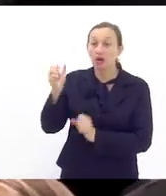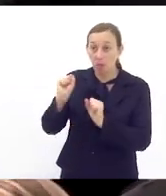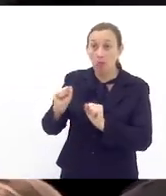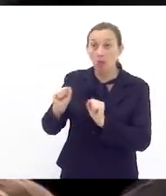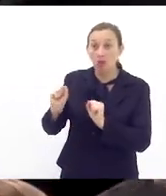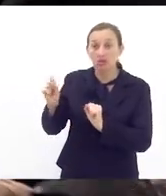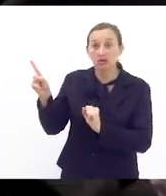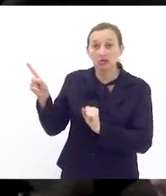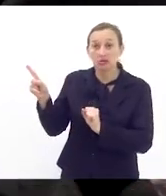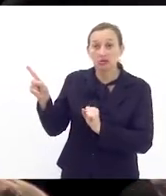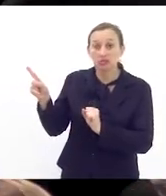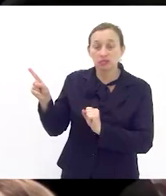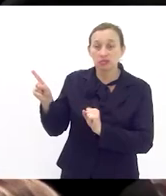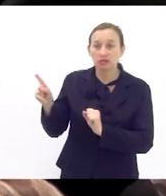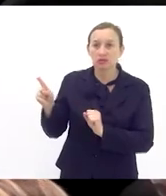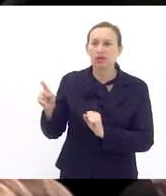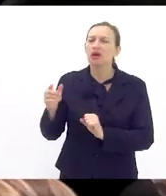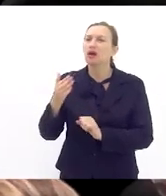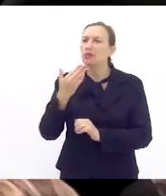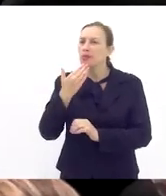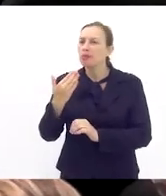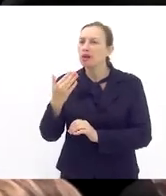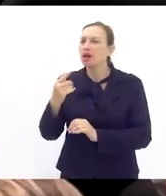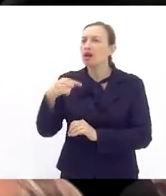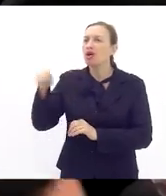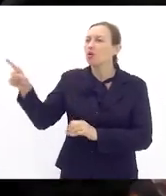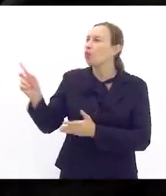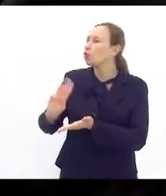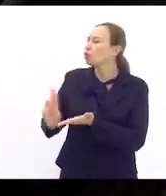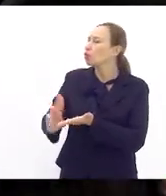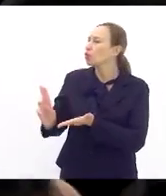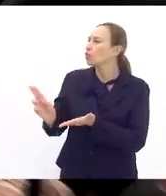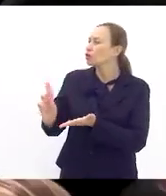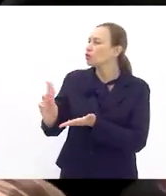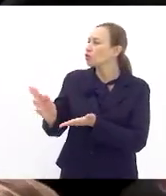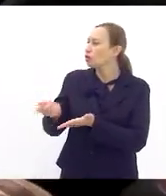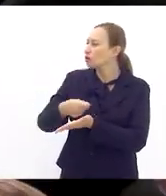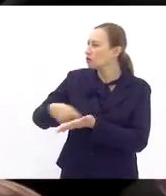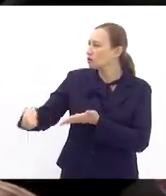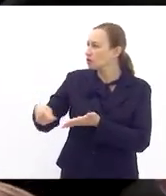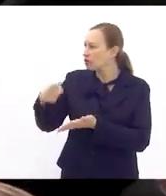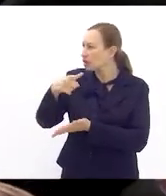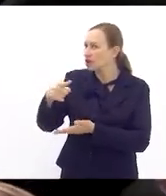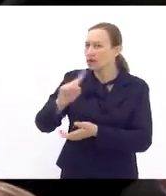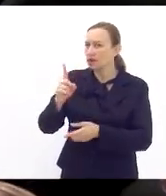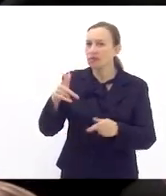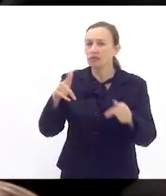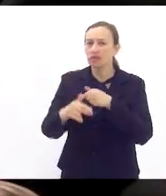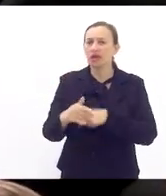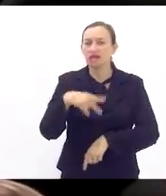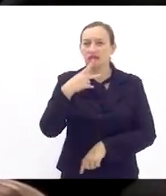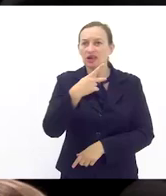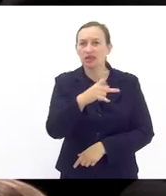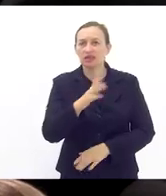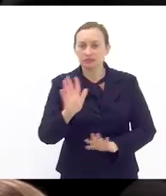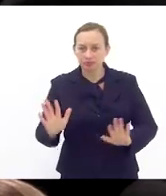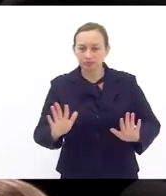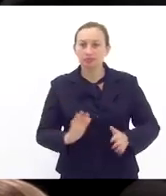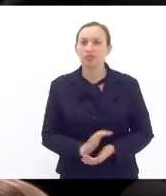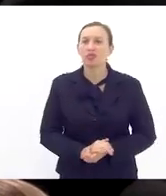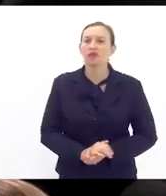pode se inscrever alguém faz a inscrição dela para ela poder falar também fazer um favor para não atrapalhar fala aqui da representante